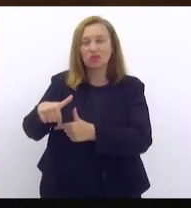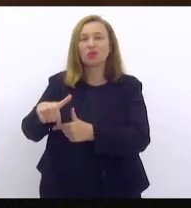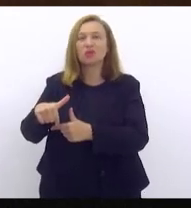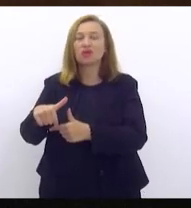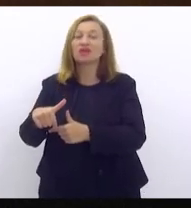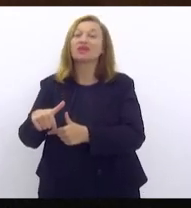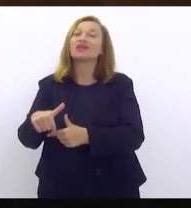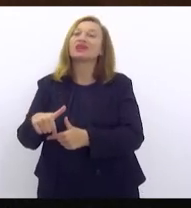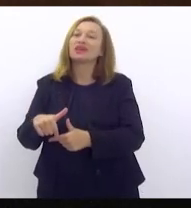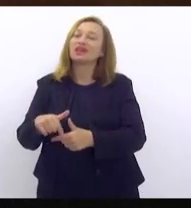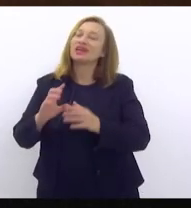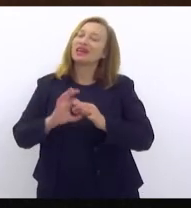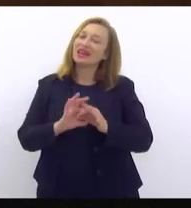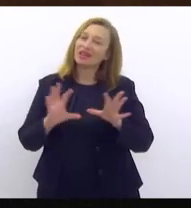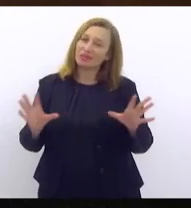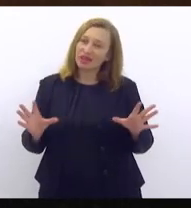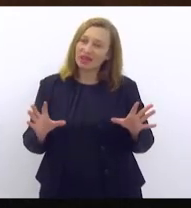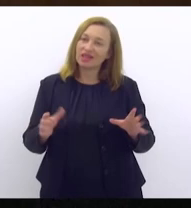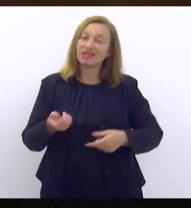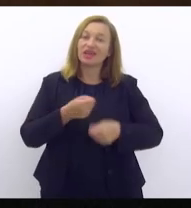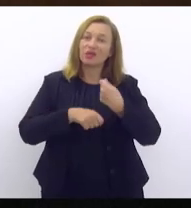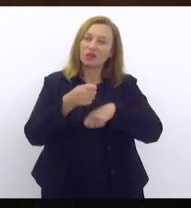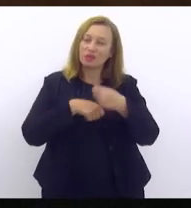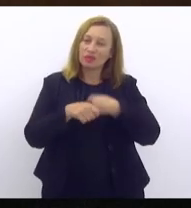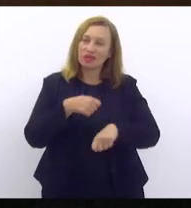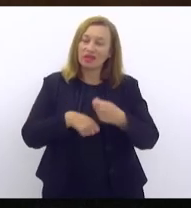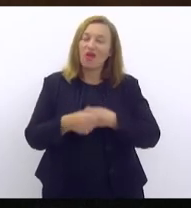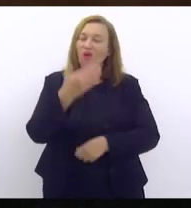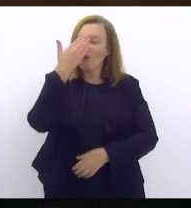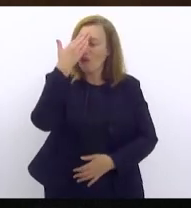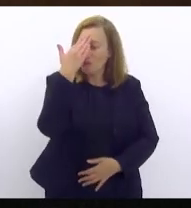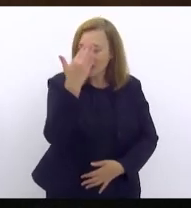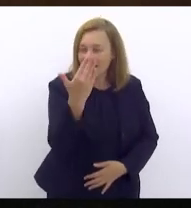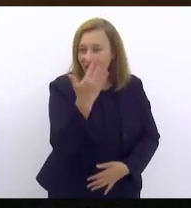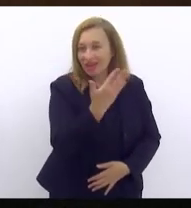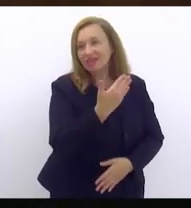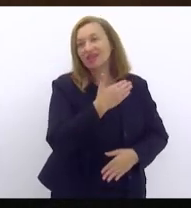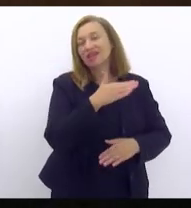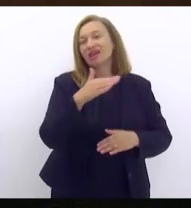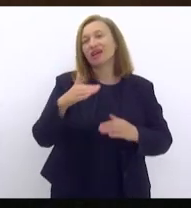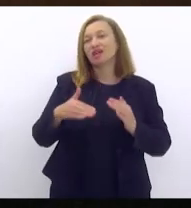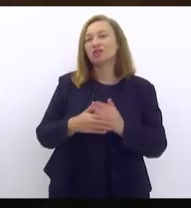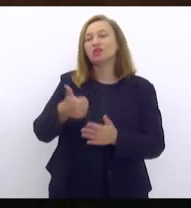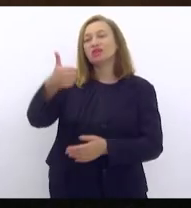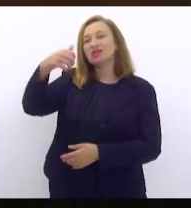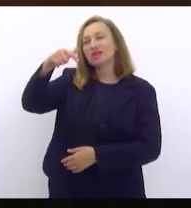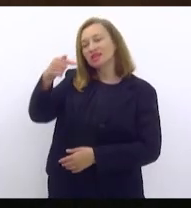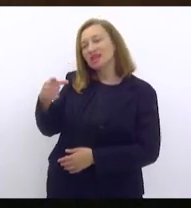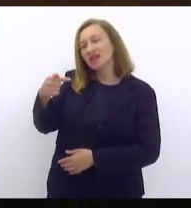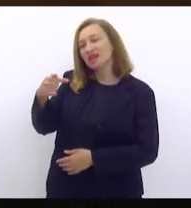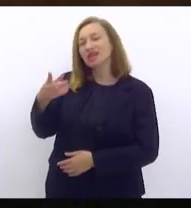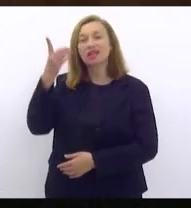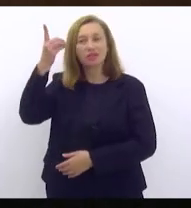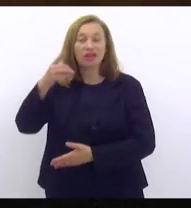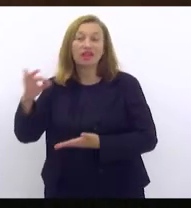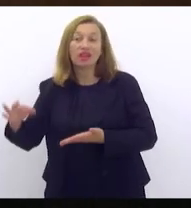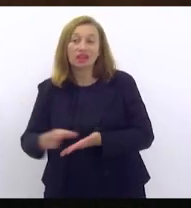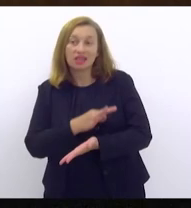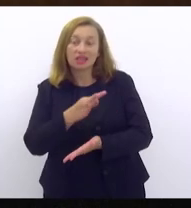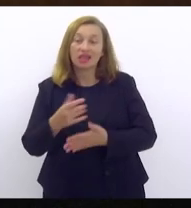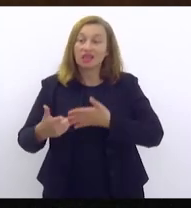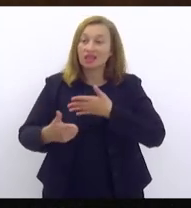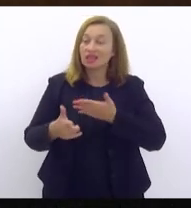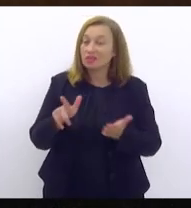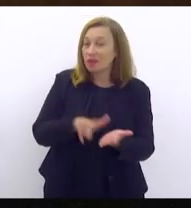e que é liberal na economia. Tá? Muito obrigado a todos os 17 deputados que assinaram esse